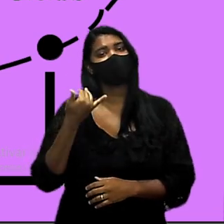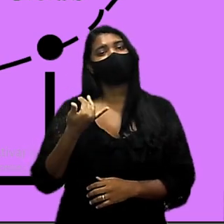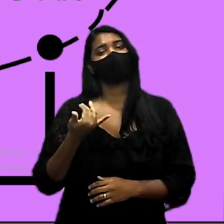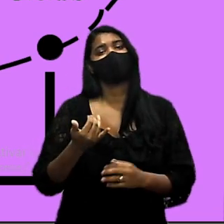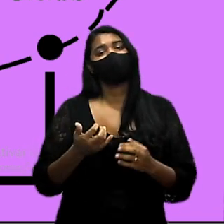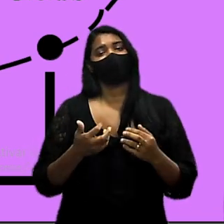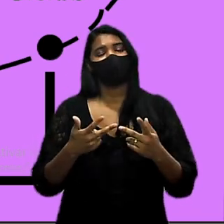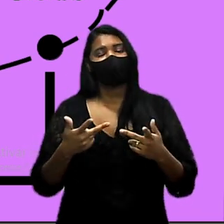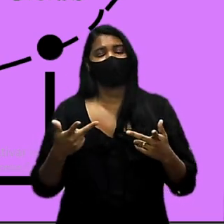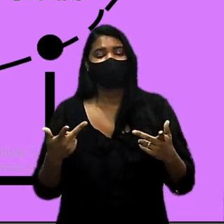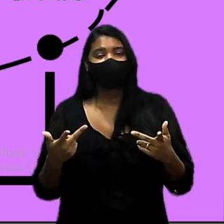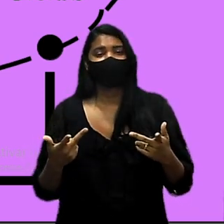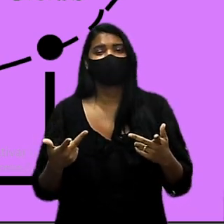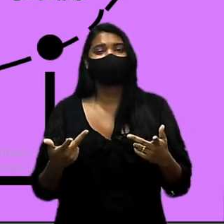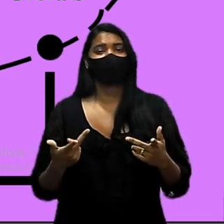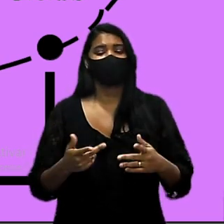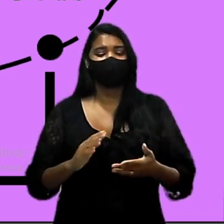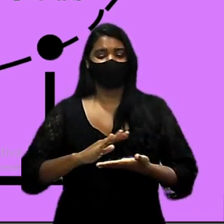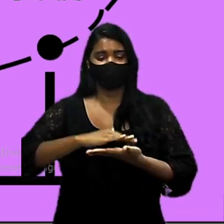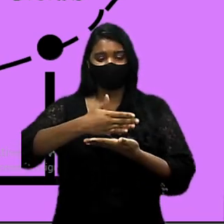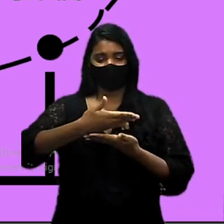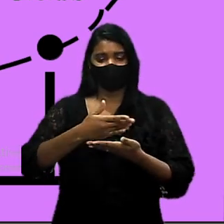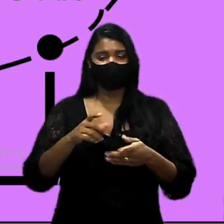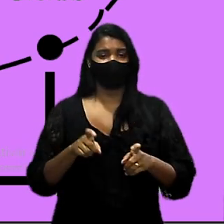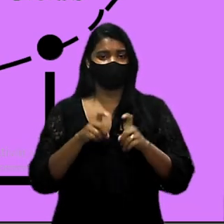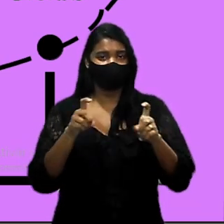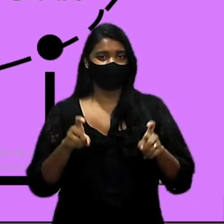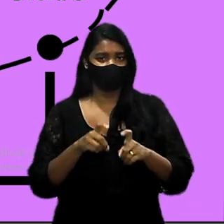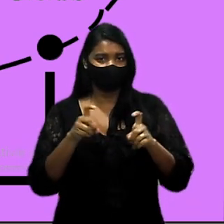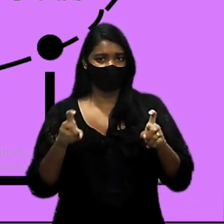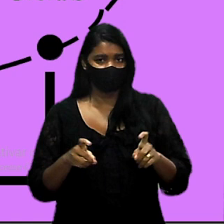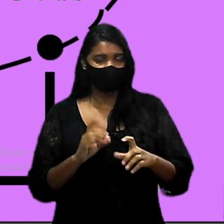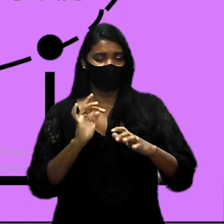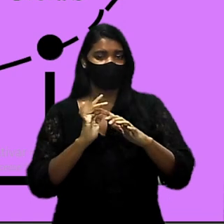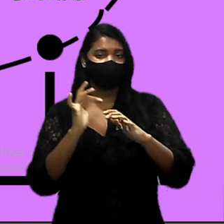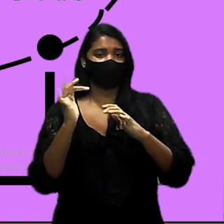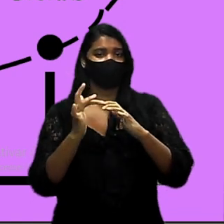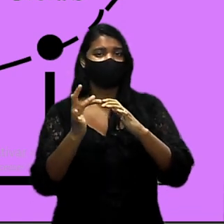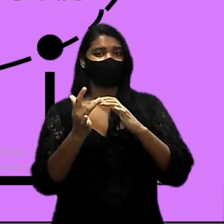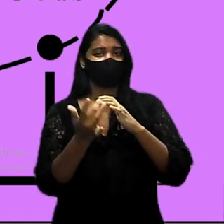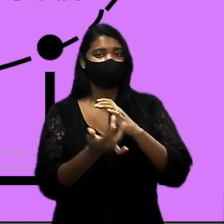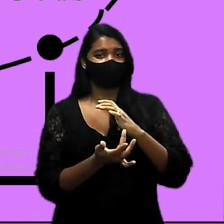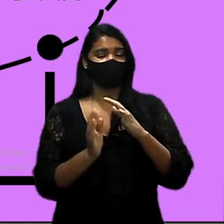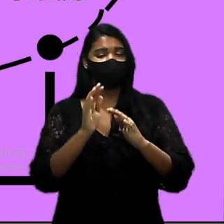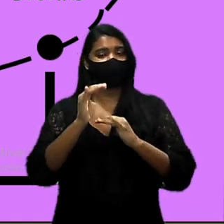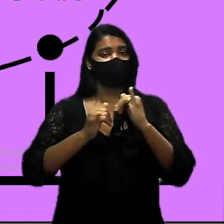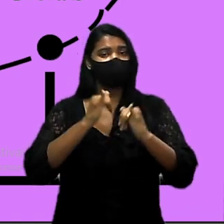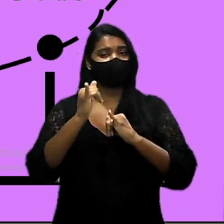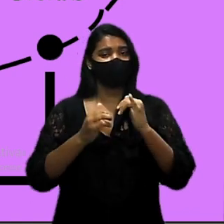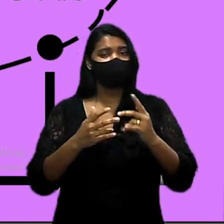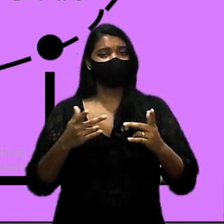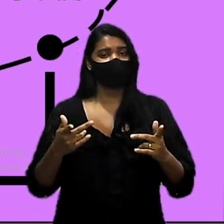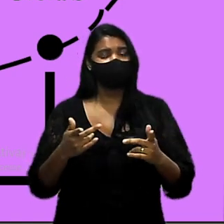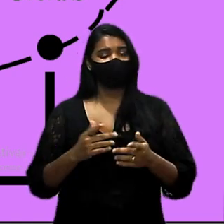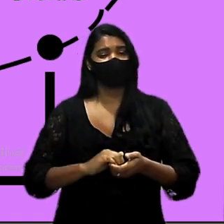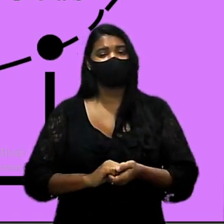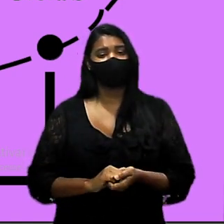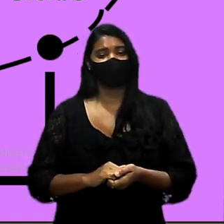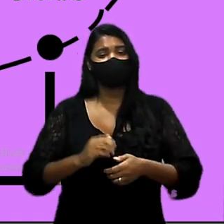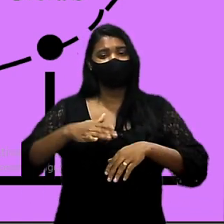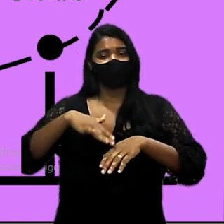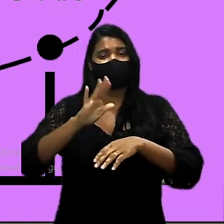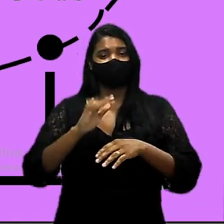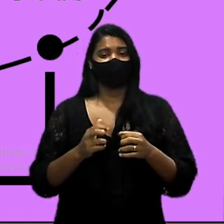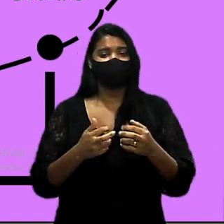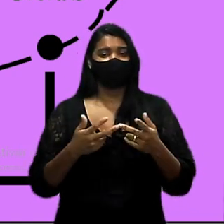uso dos computadores, o uso das redes sociais, da internet e tudo mais. Mas tem muito mais